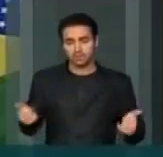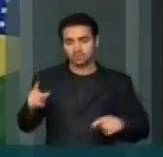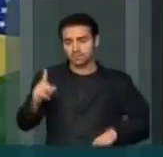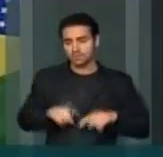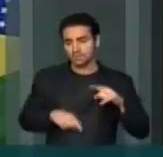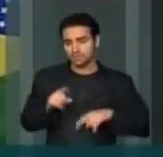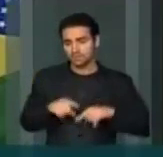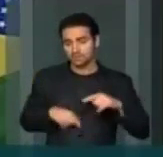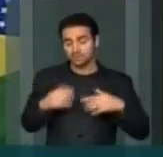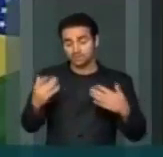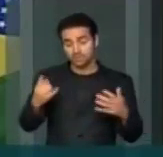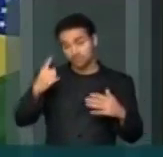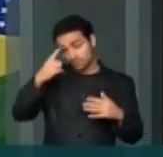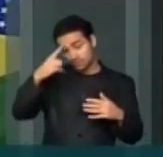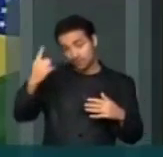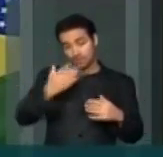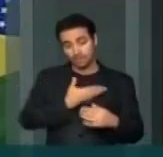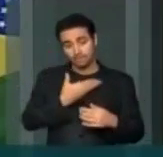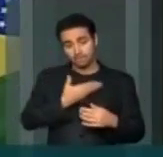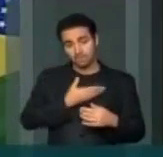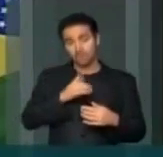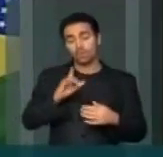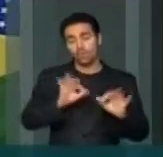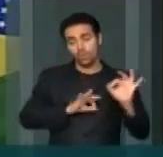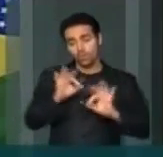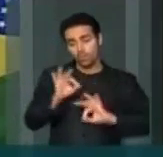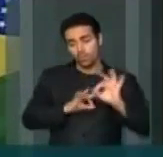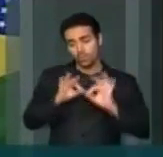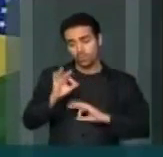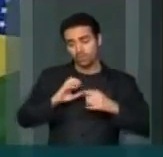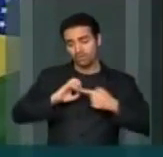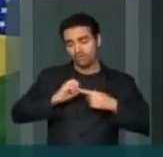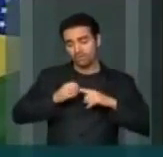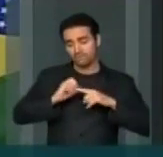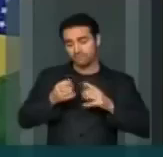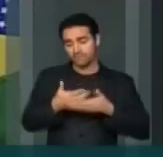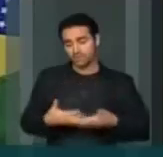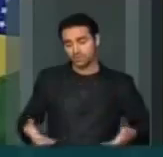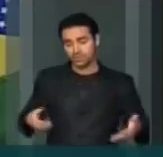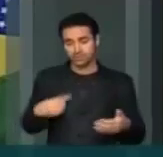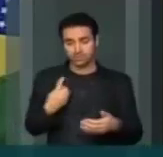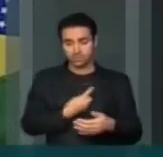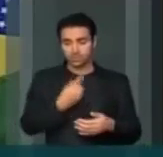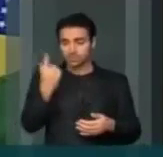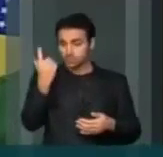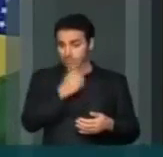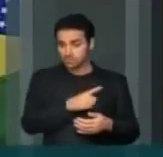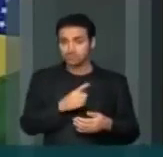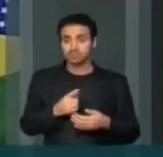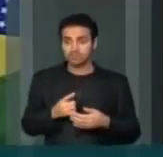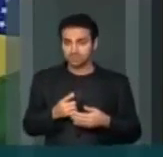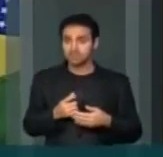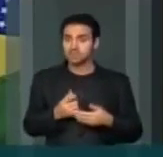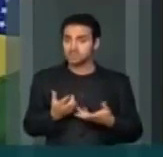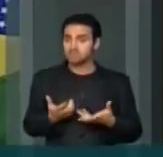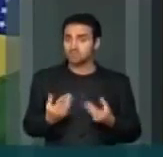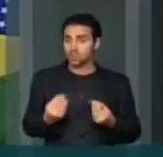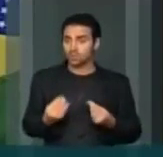ideia desses amigos foi organizar uma feijoada e nós conseguimos recolher bastante